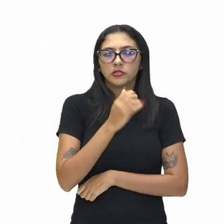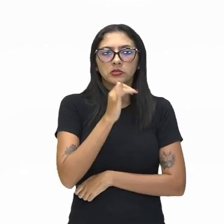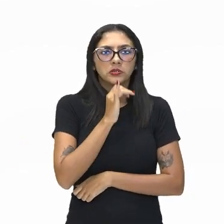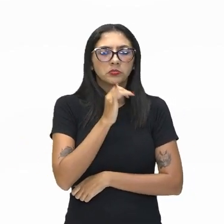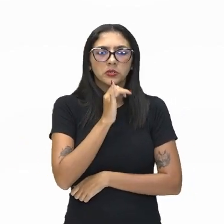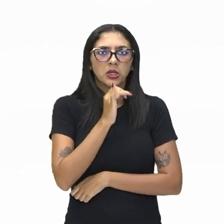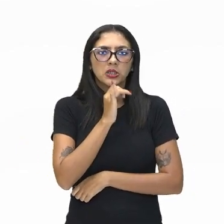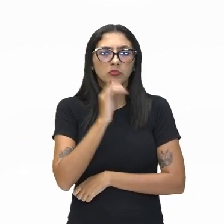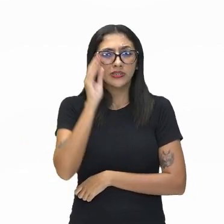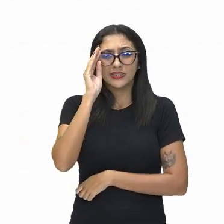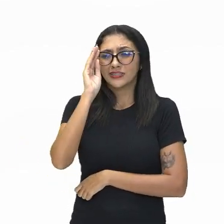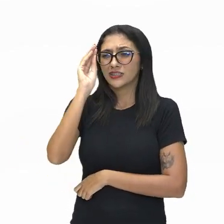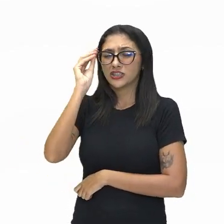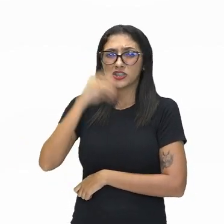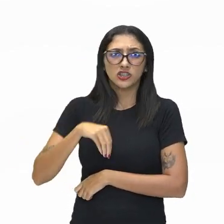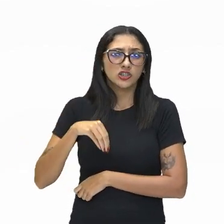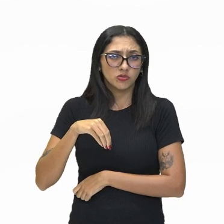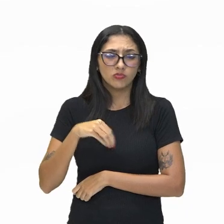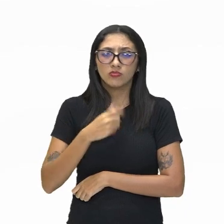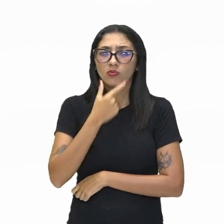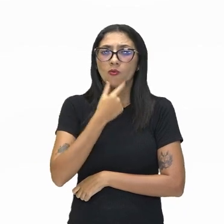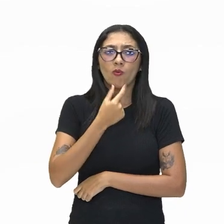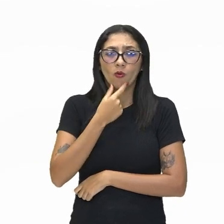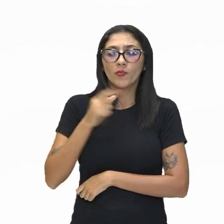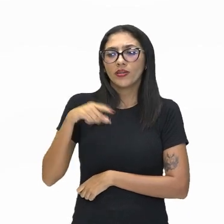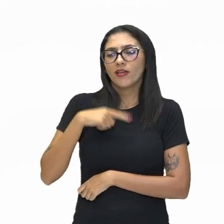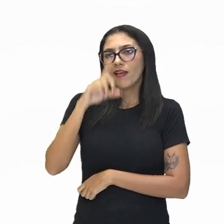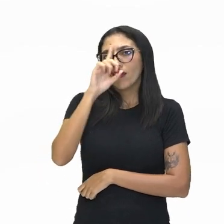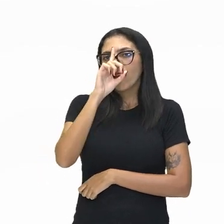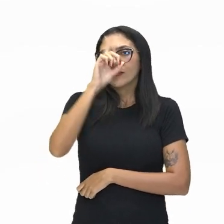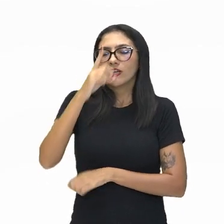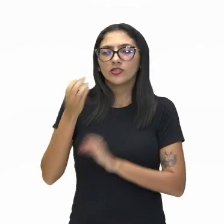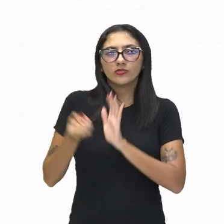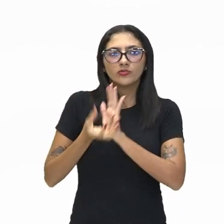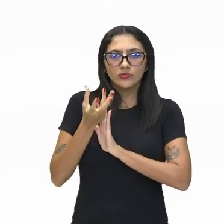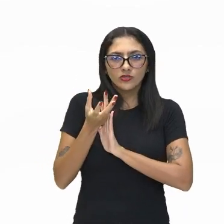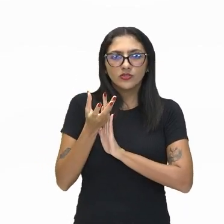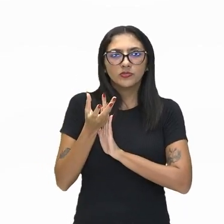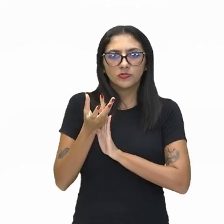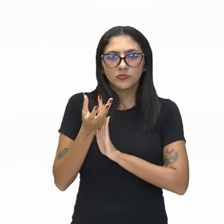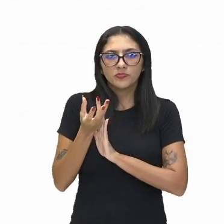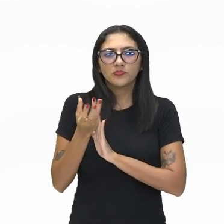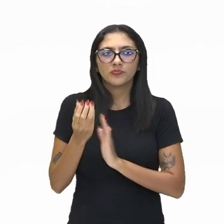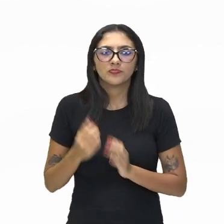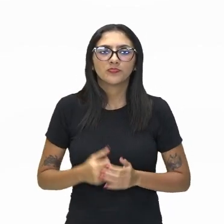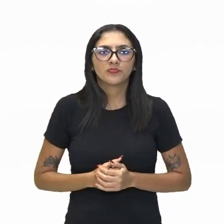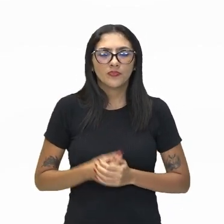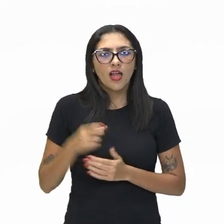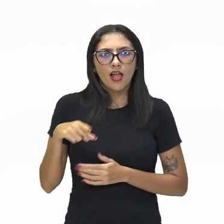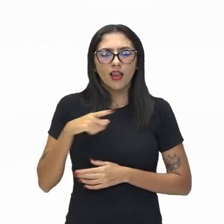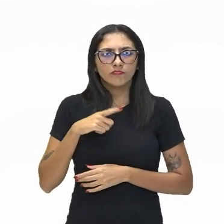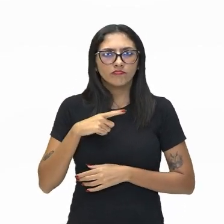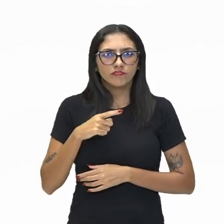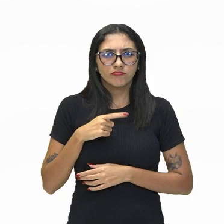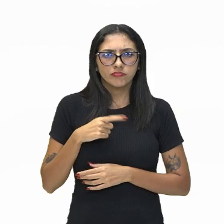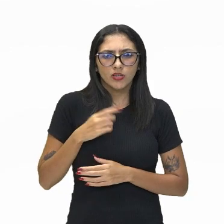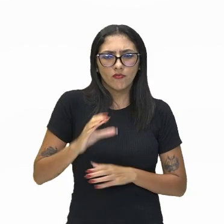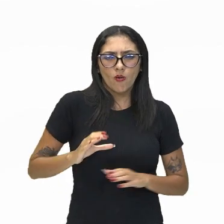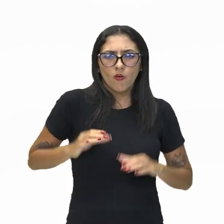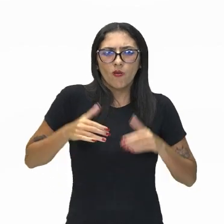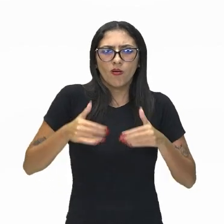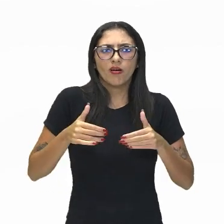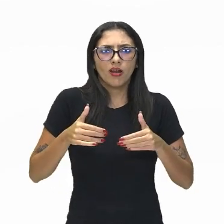Desfez-se aí, né, do homem de sua vida e se impôs, né? Ela se impôs ali,